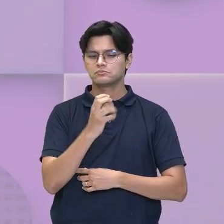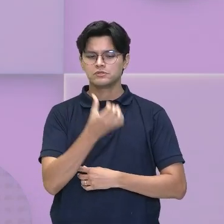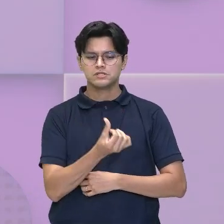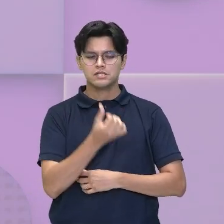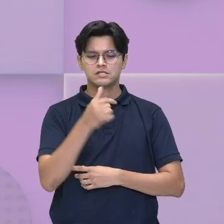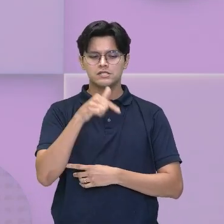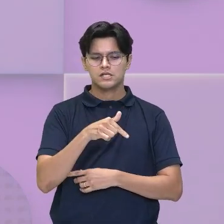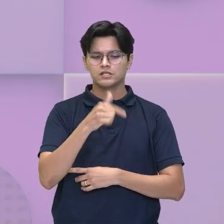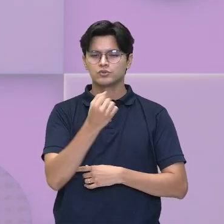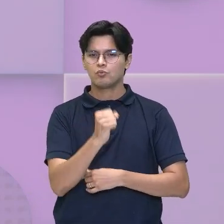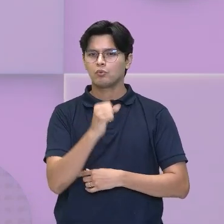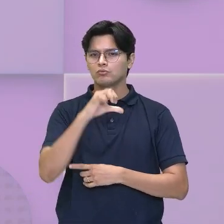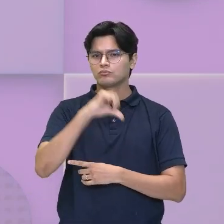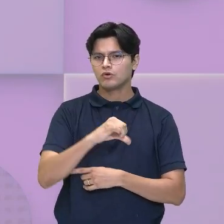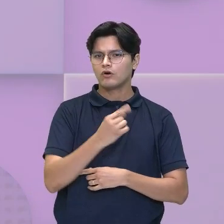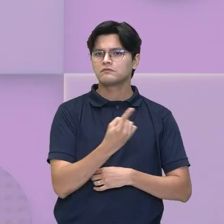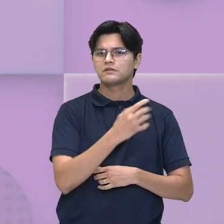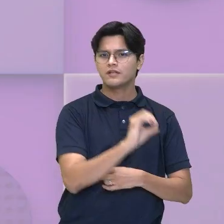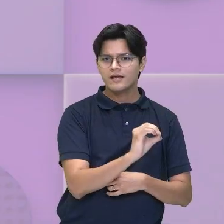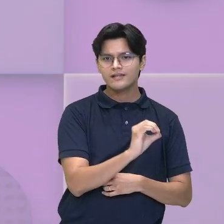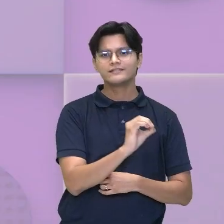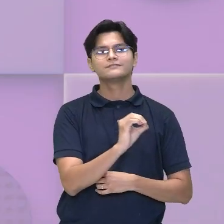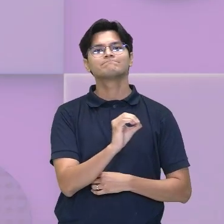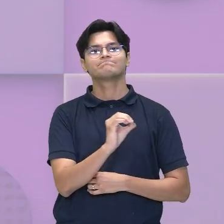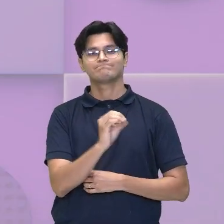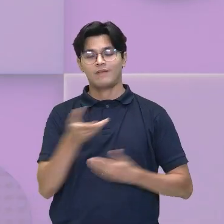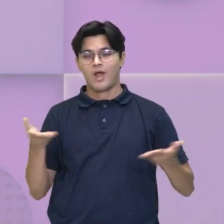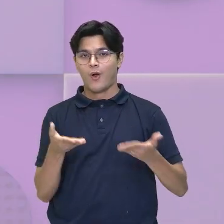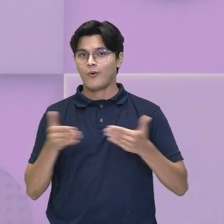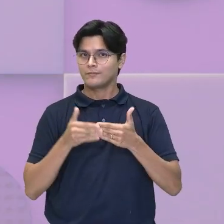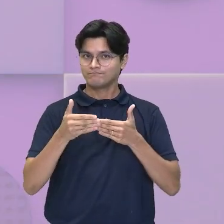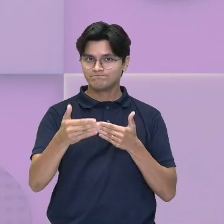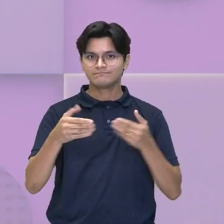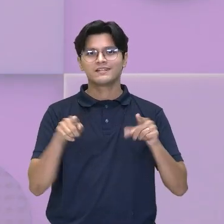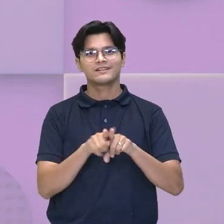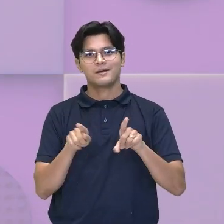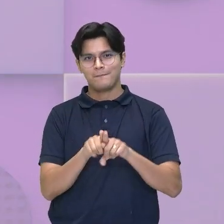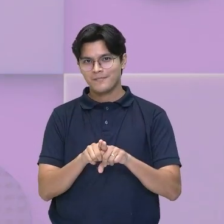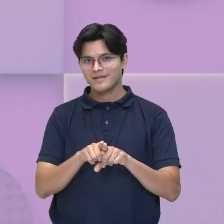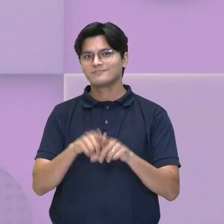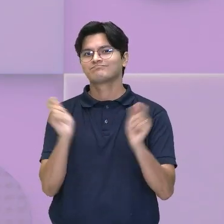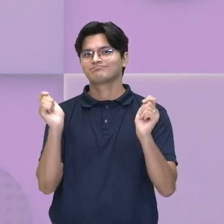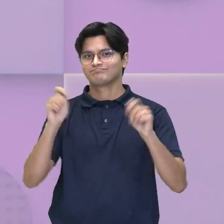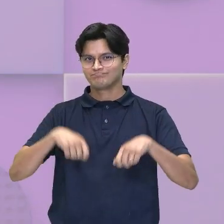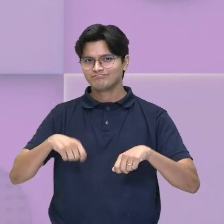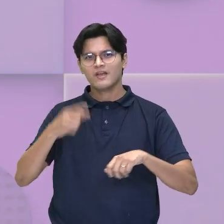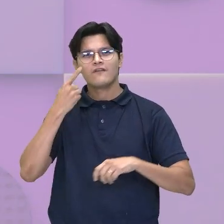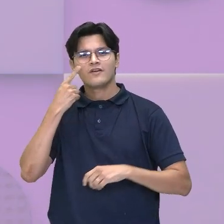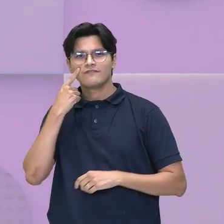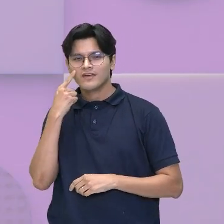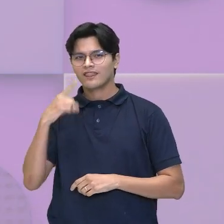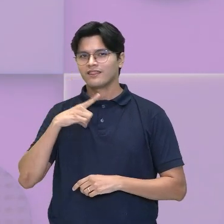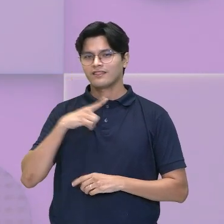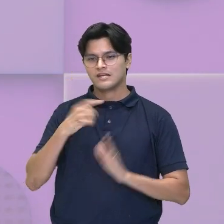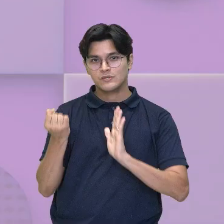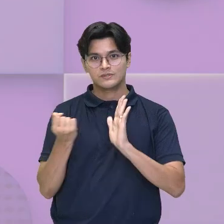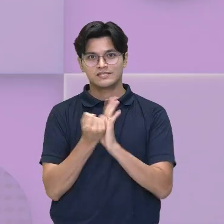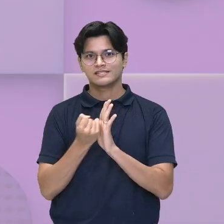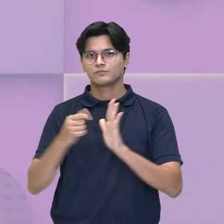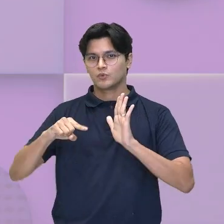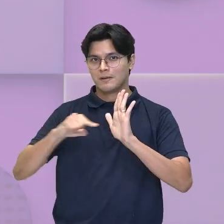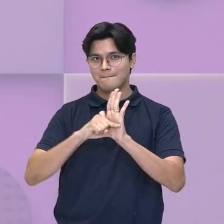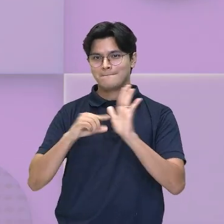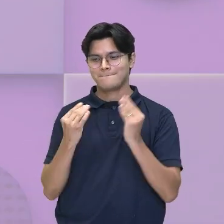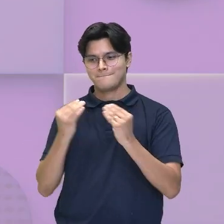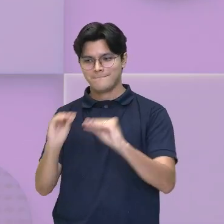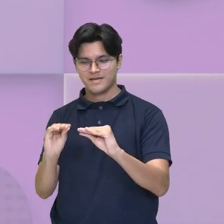a partir de agora, eles também vão aparecer com um sinal de menos na frente, que são os